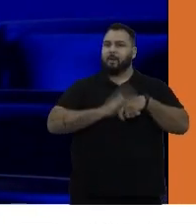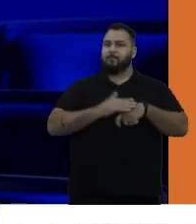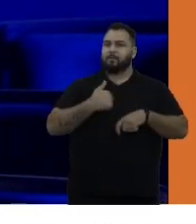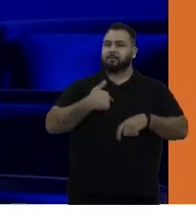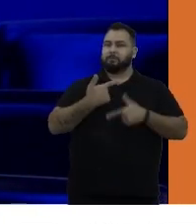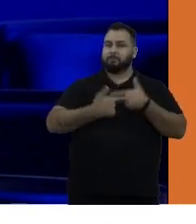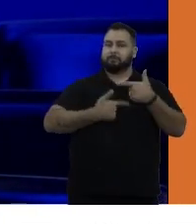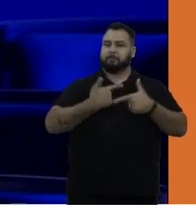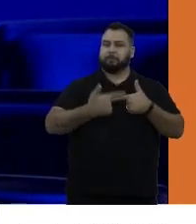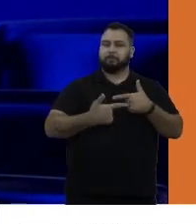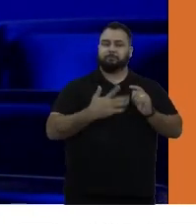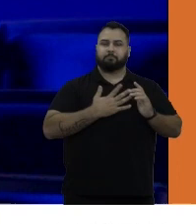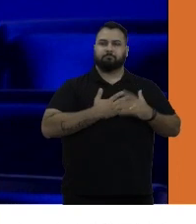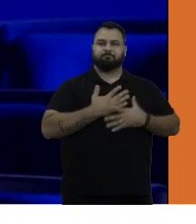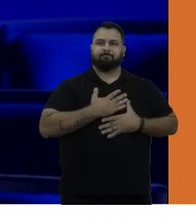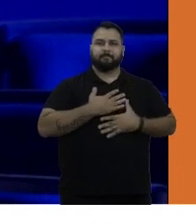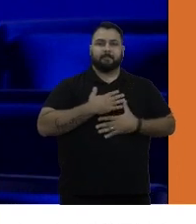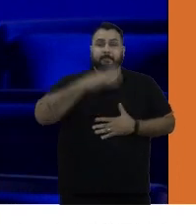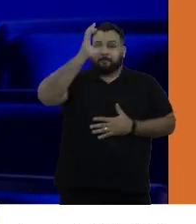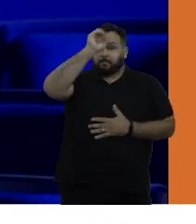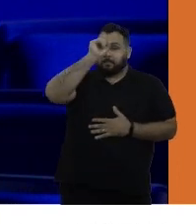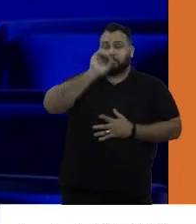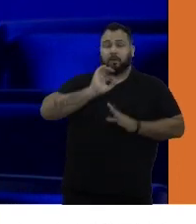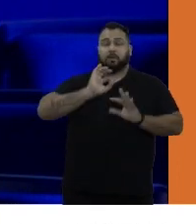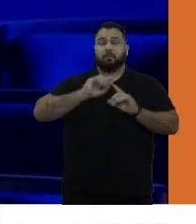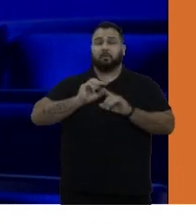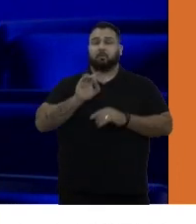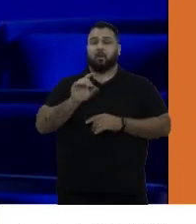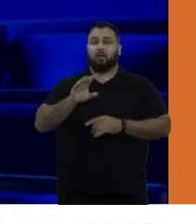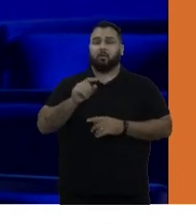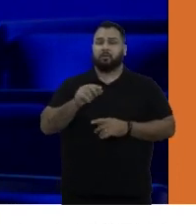tem aprendizagem nisso, sem solução de problema.